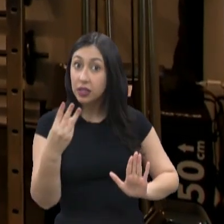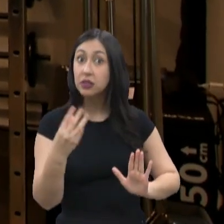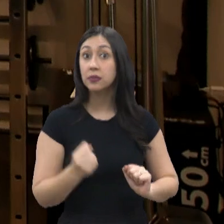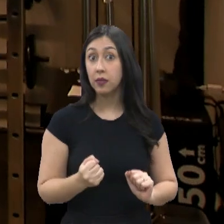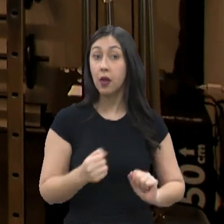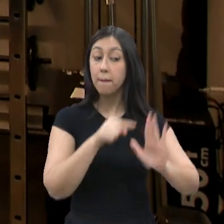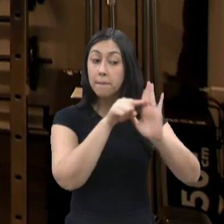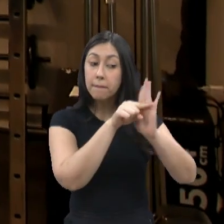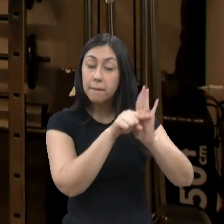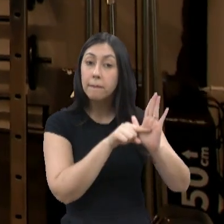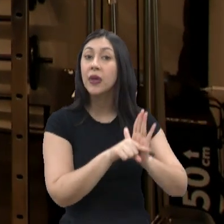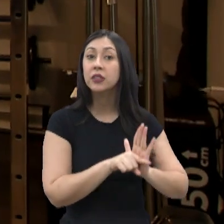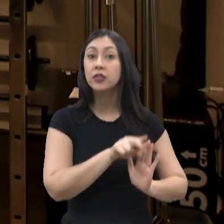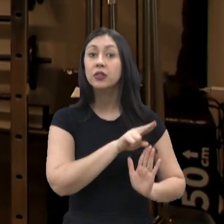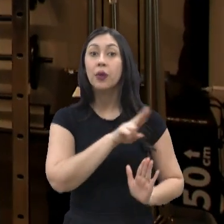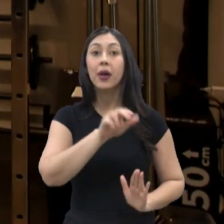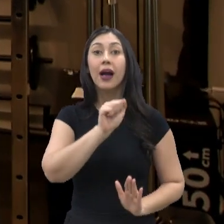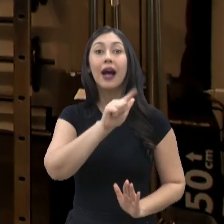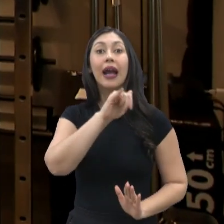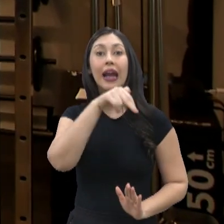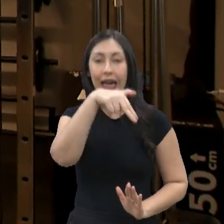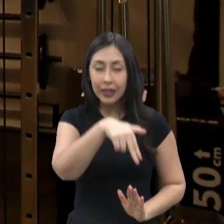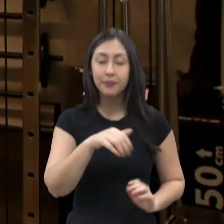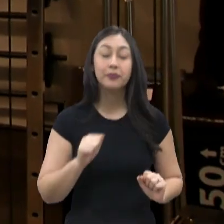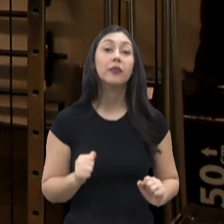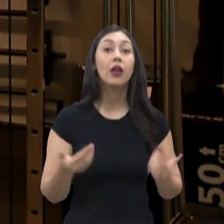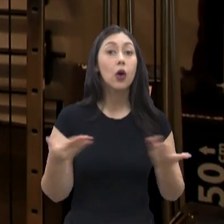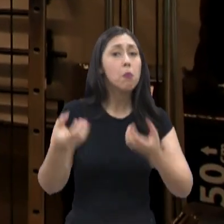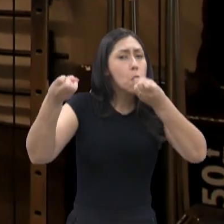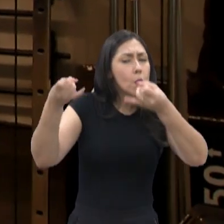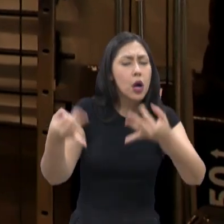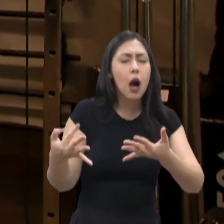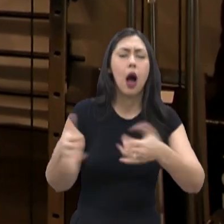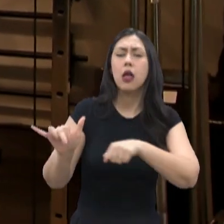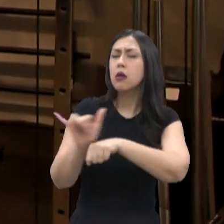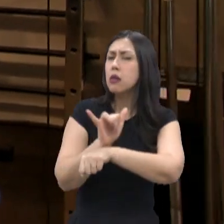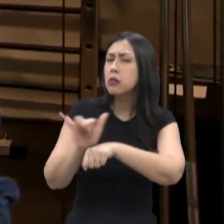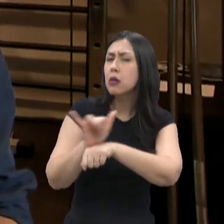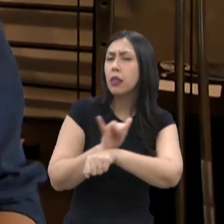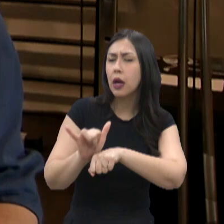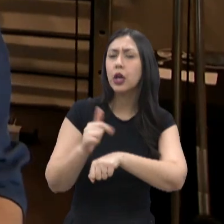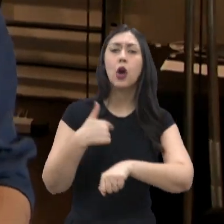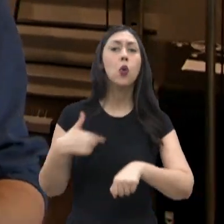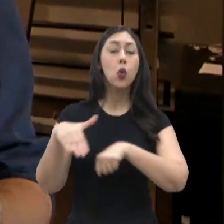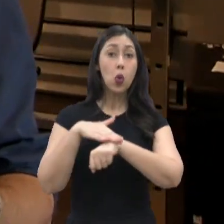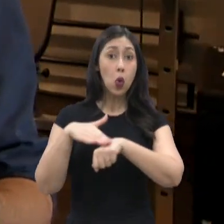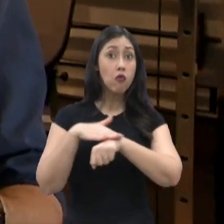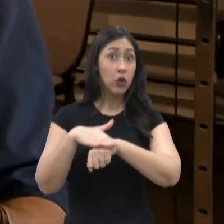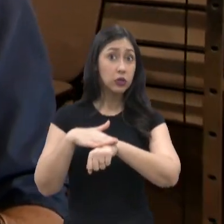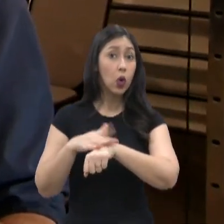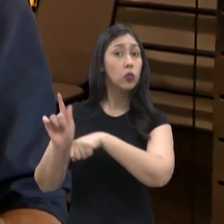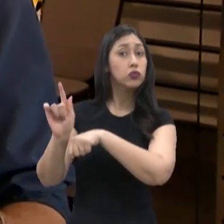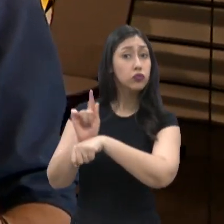pesquisa de mercado, Allied Market Research. E para falar sobre as estratégias de mercado, eu converso agora com o CEO de uma revendedora